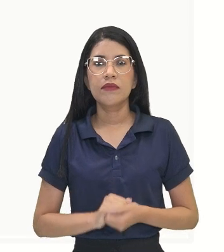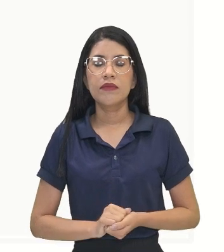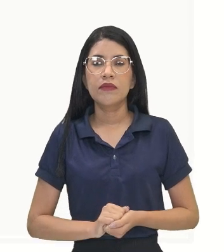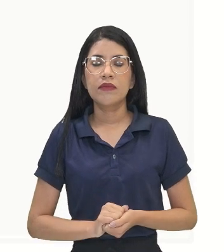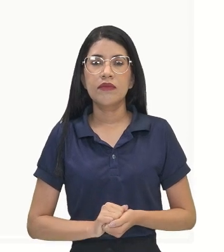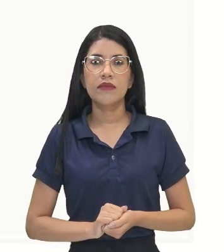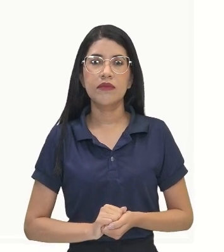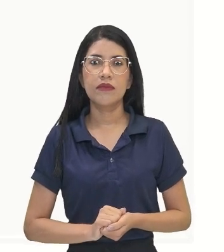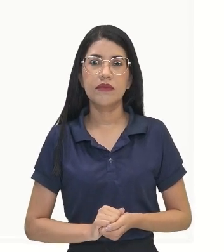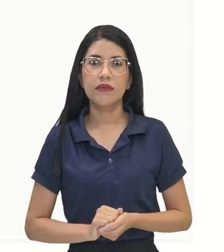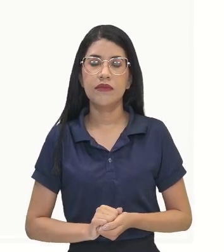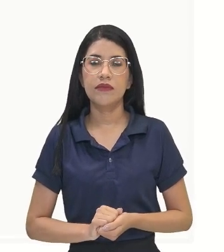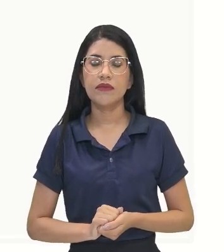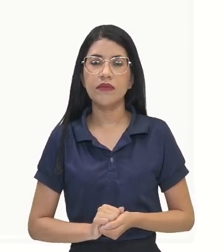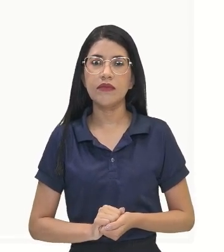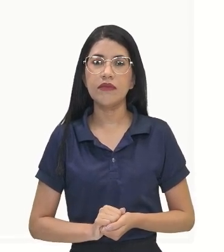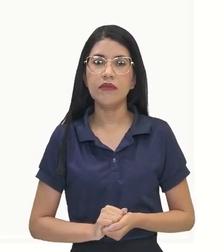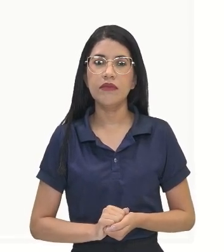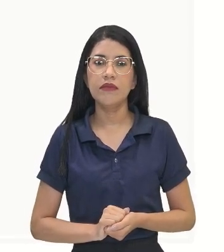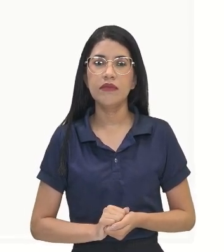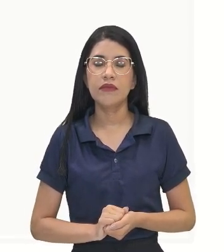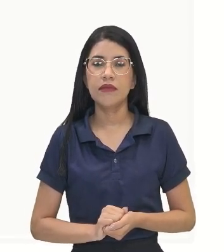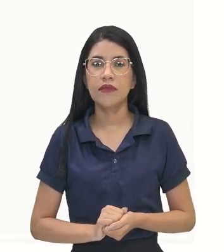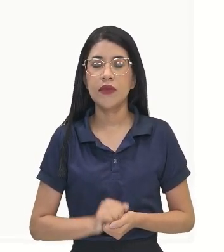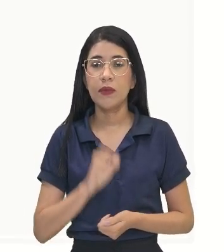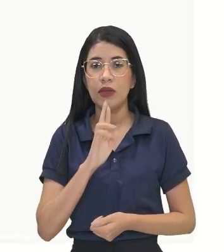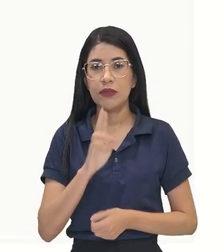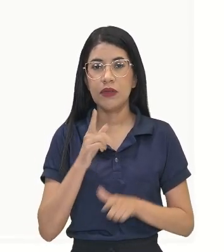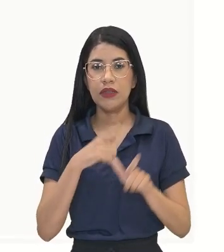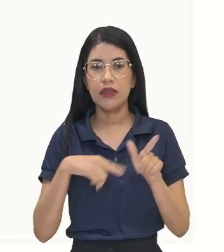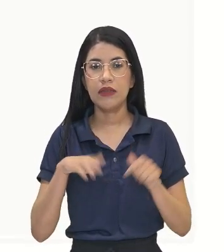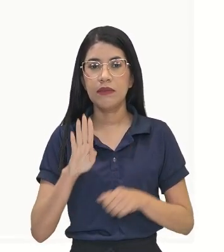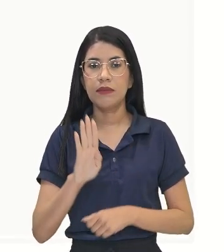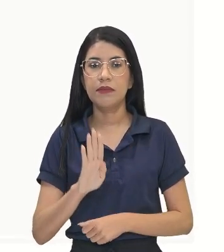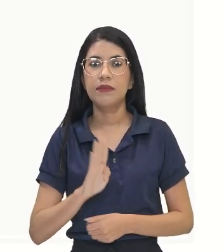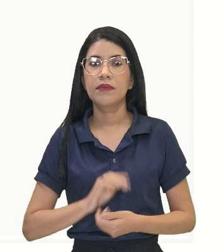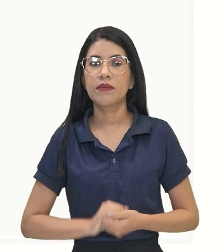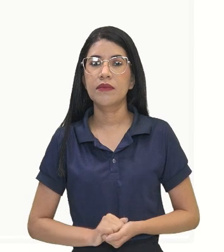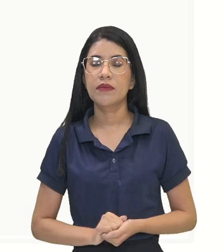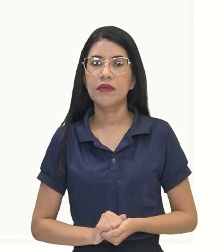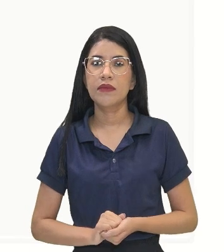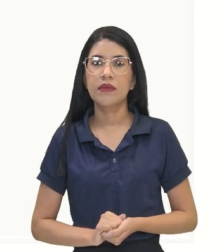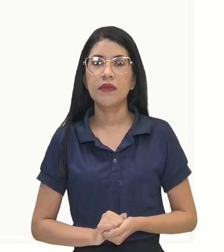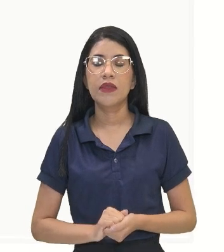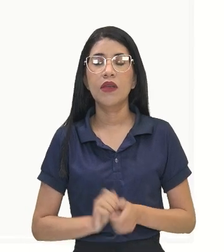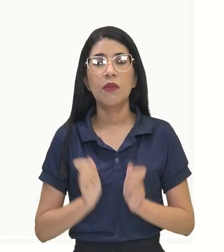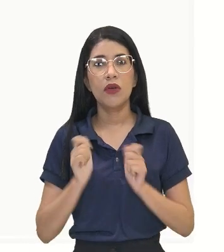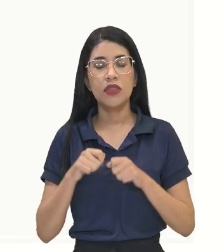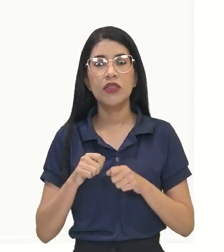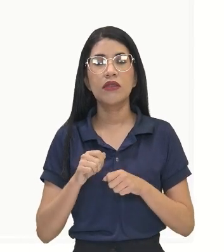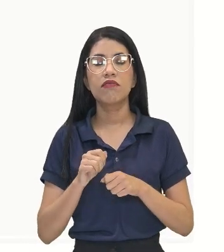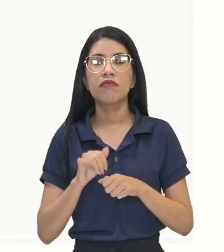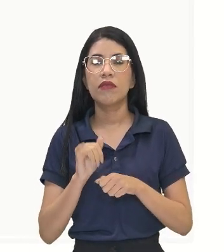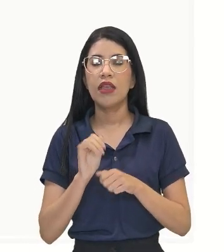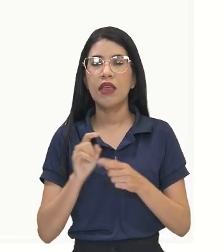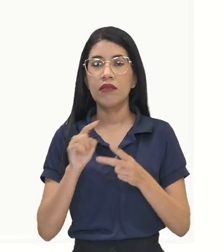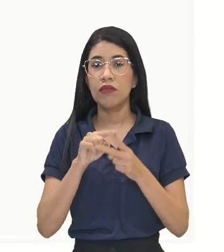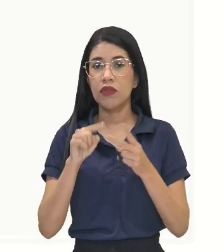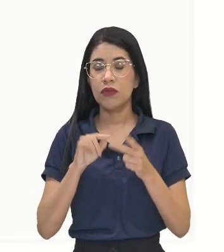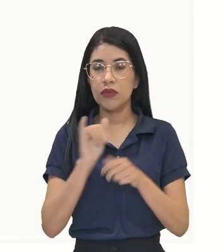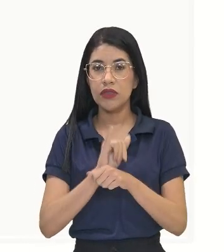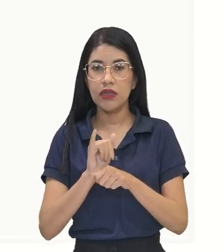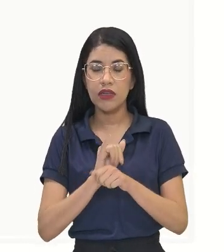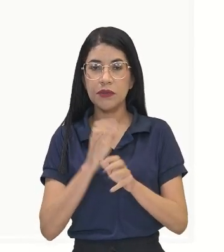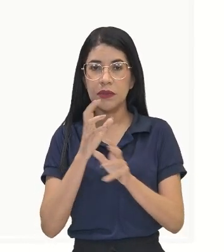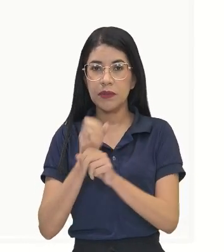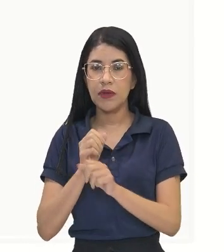tá? Então, neste caso, é a letra B. Então, tá vendo que nós temos dois caminhos. Se a gente optasse por